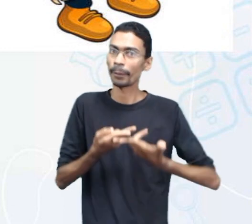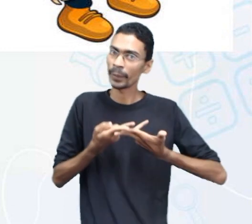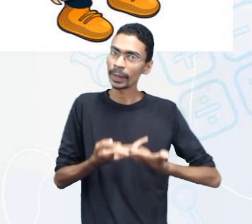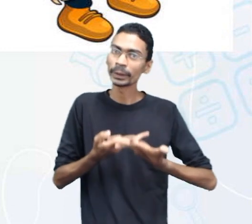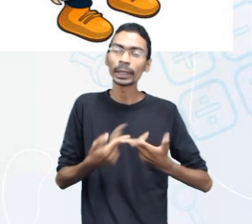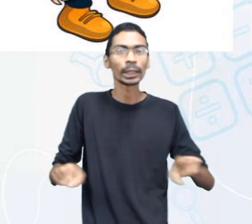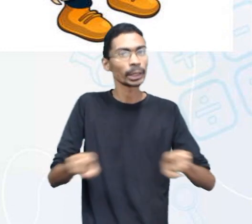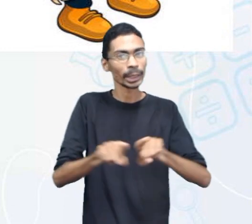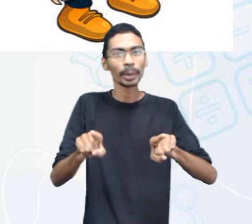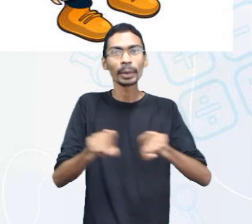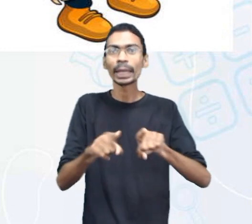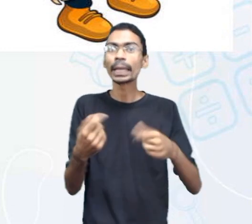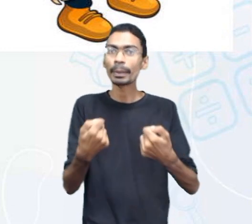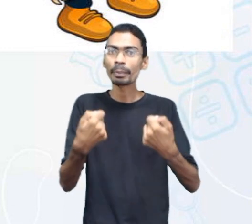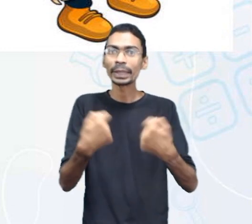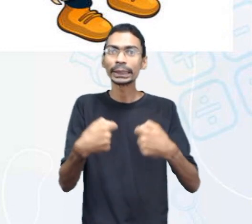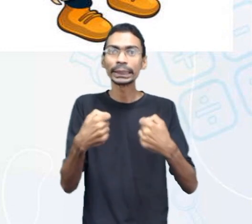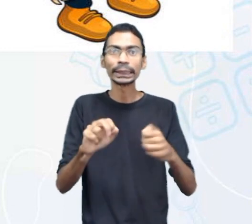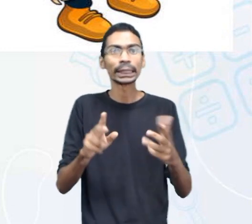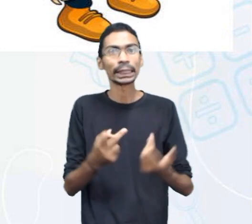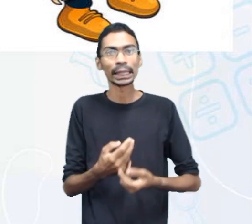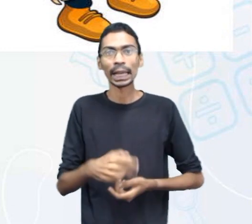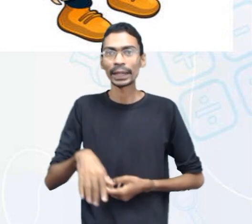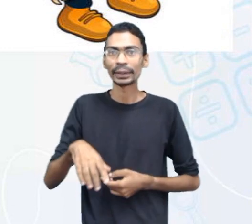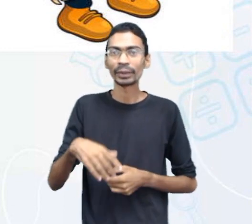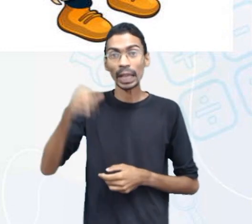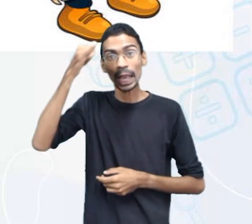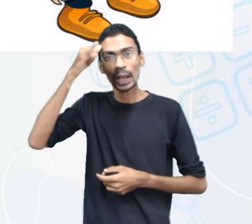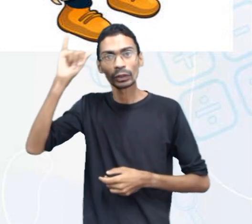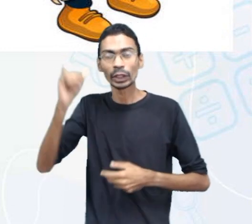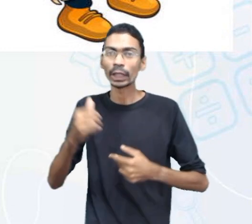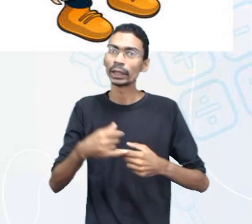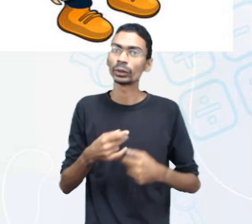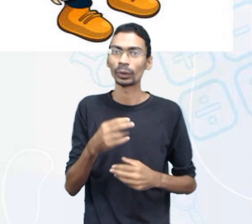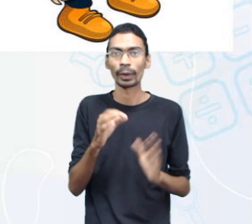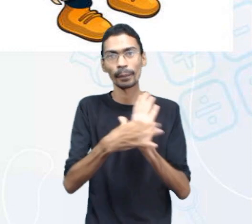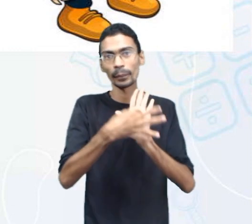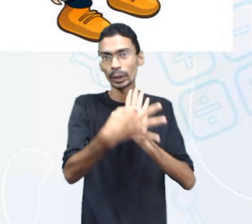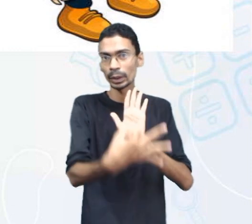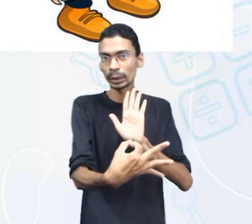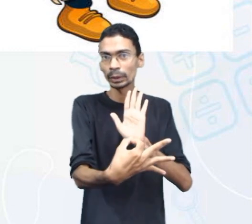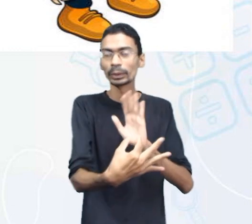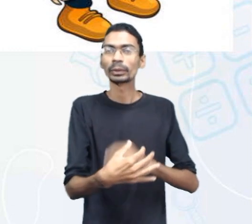então ele precisa evitar dar a sua opinião